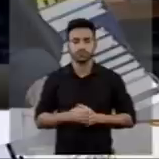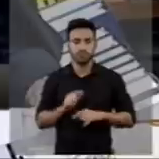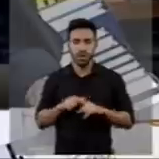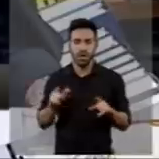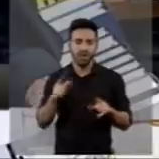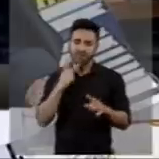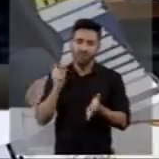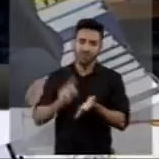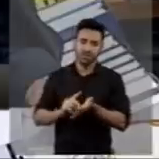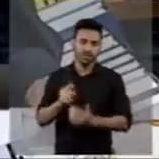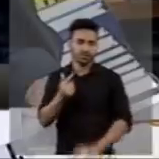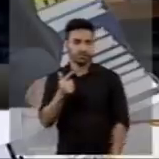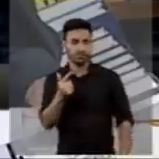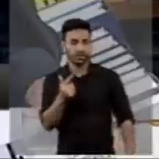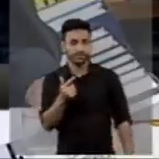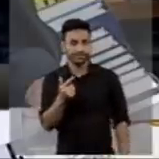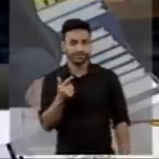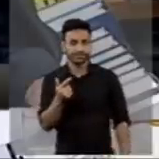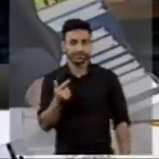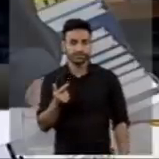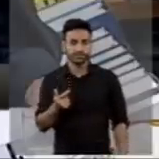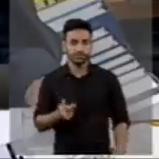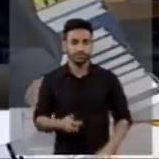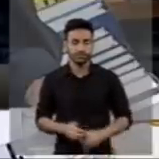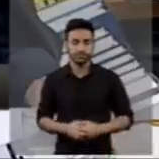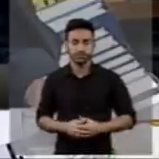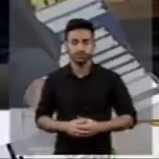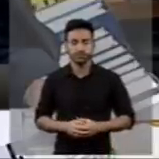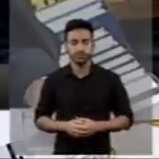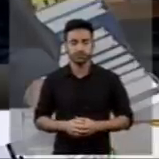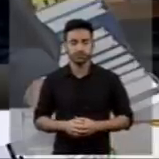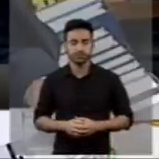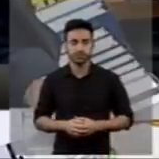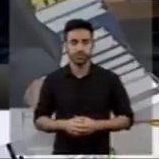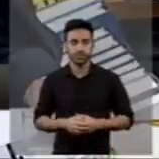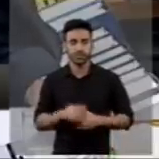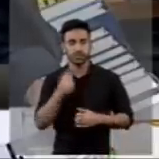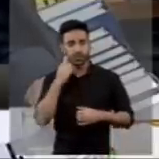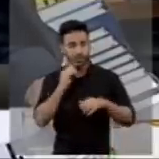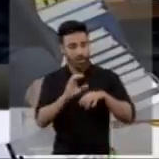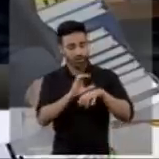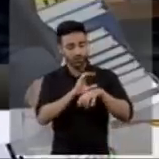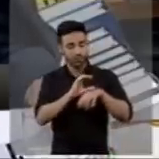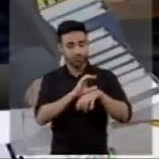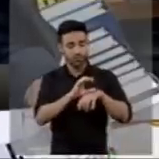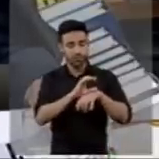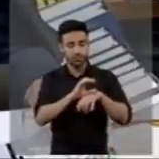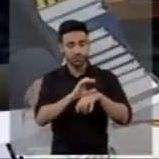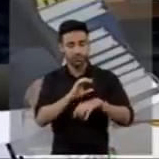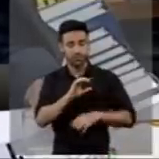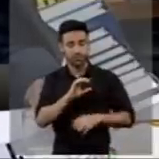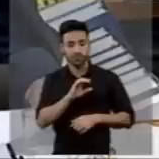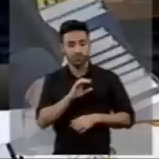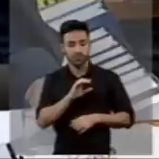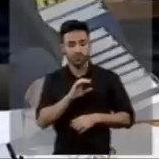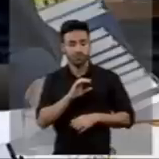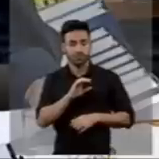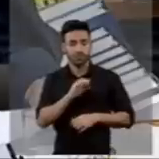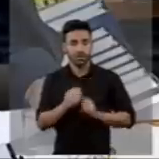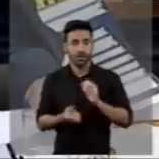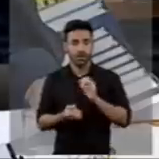nem a tentativa de, mediante a interpretação constitucional, resgatar a qualquer preço